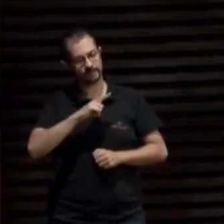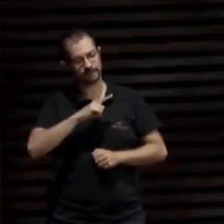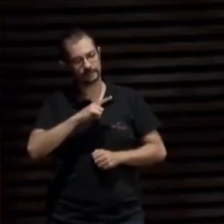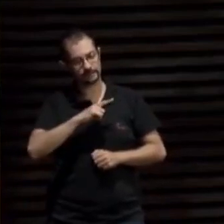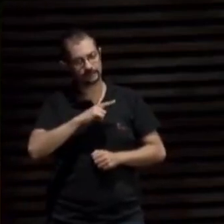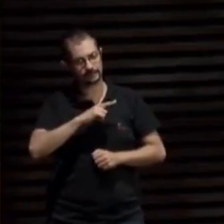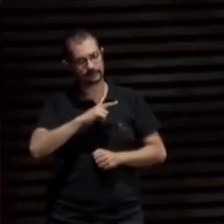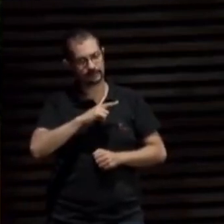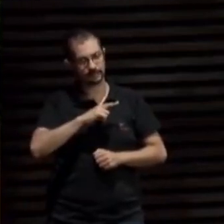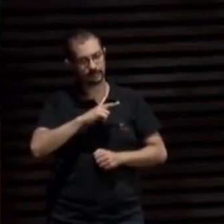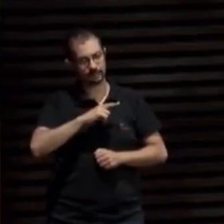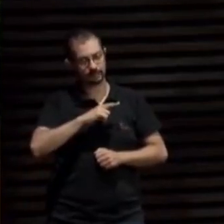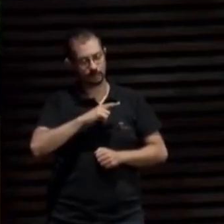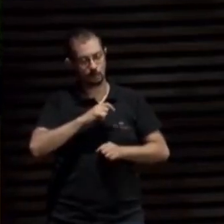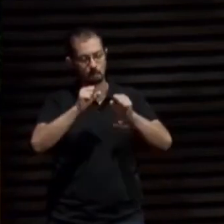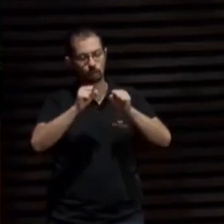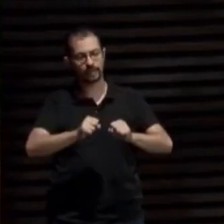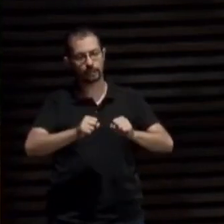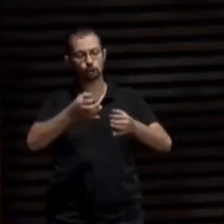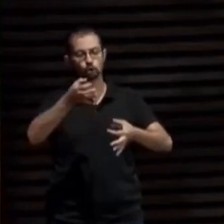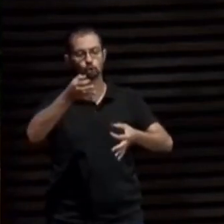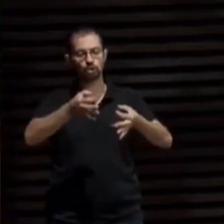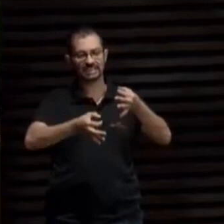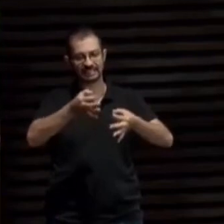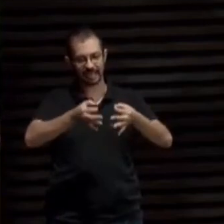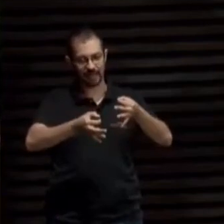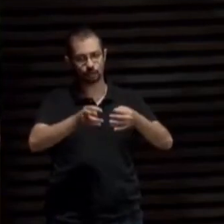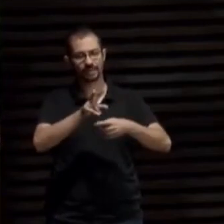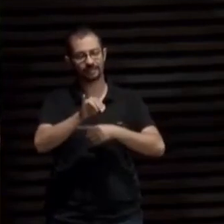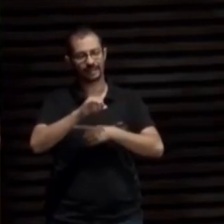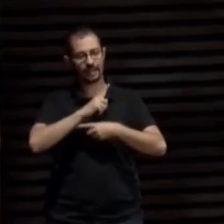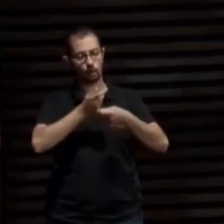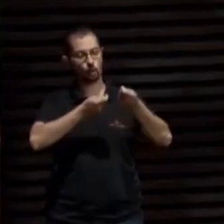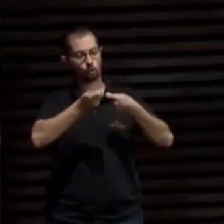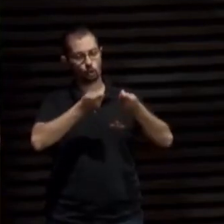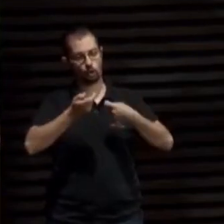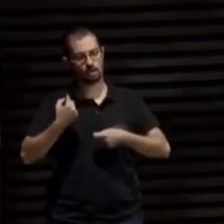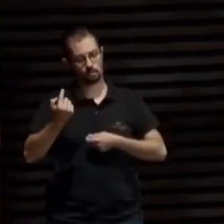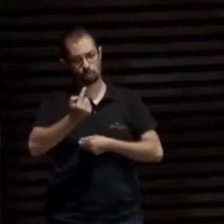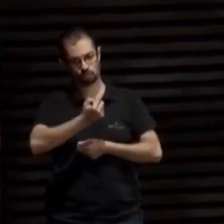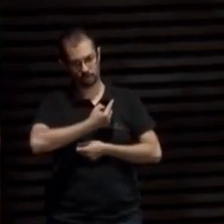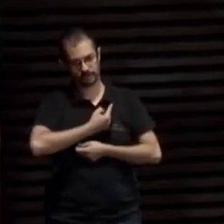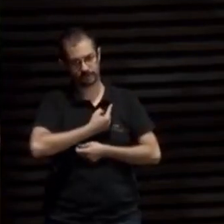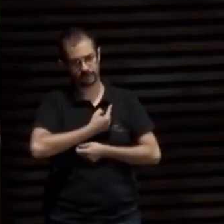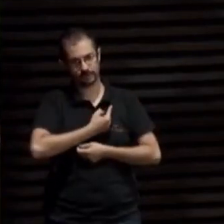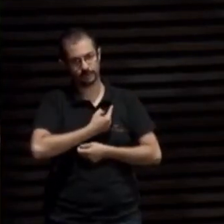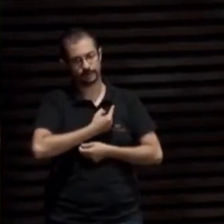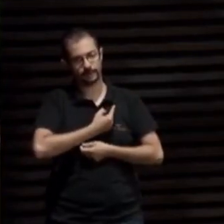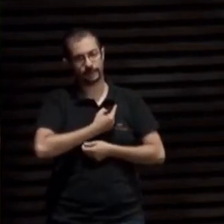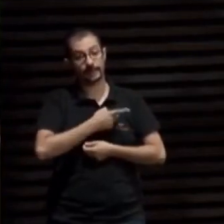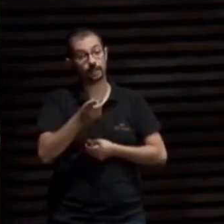pelo judiciário, que será controlado por nós. Isso foi escrito no